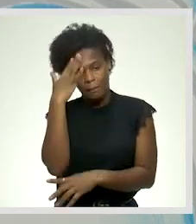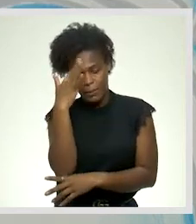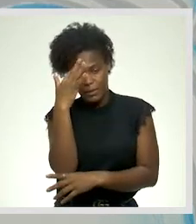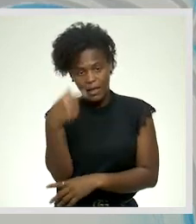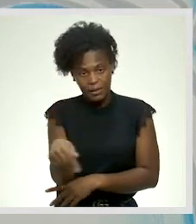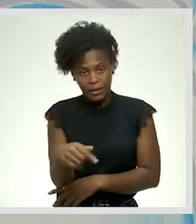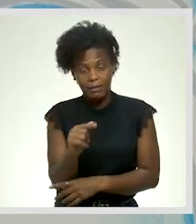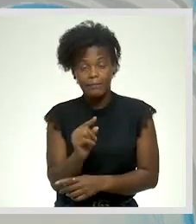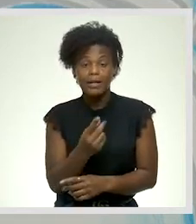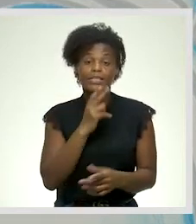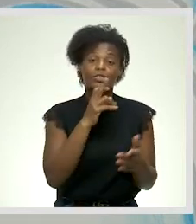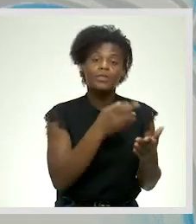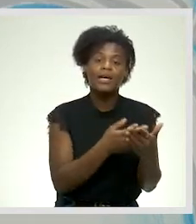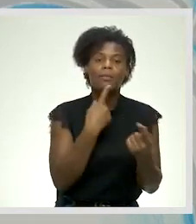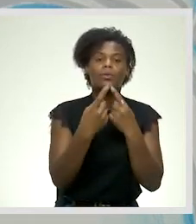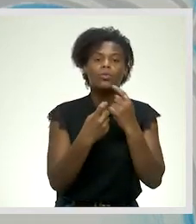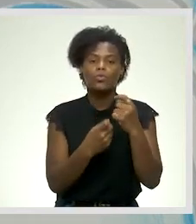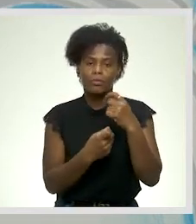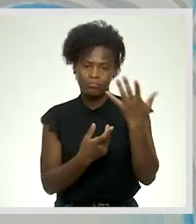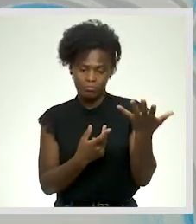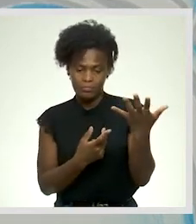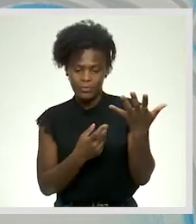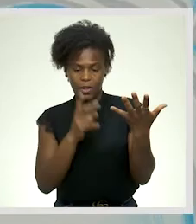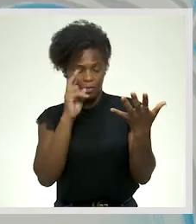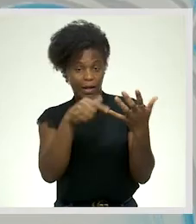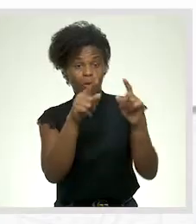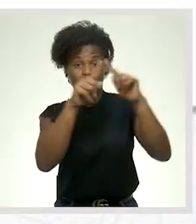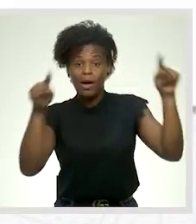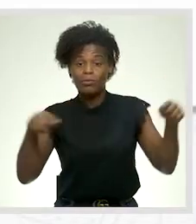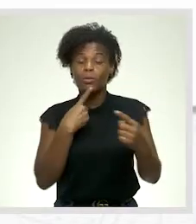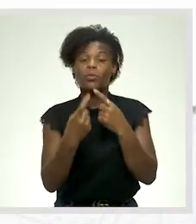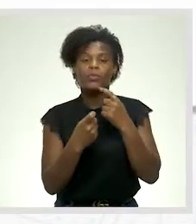capacidade de responder às seguintes questões. E temos ali no quadro,